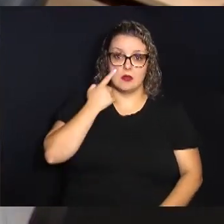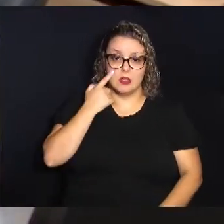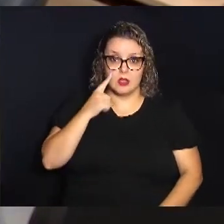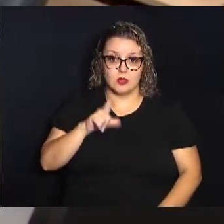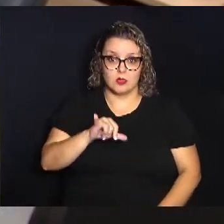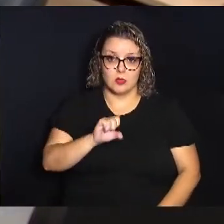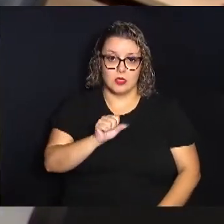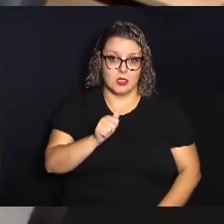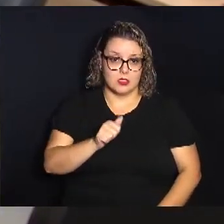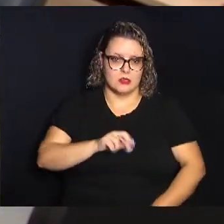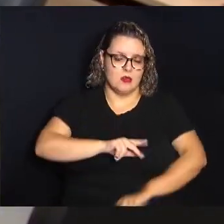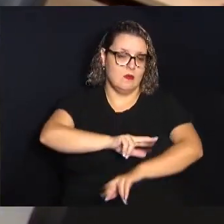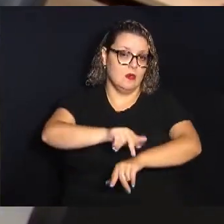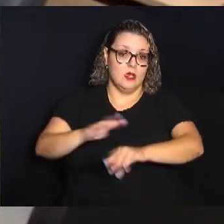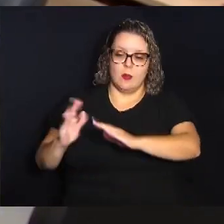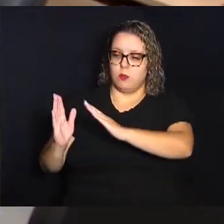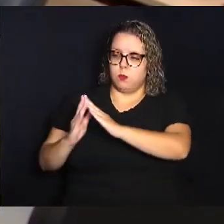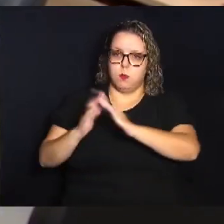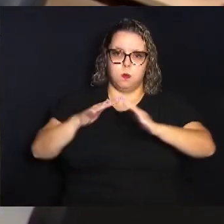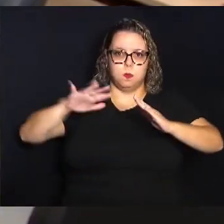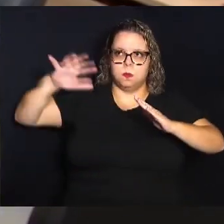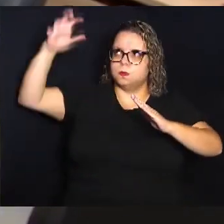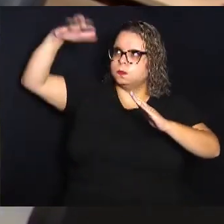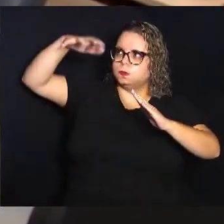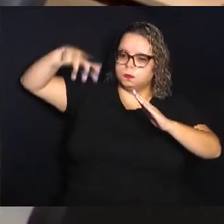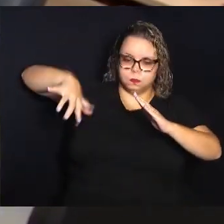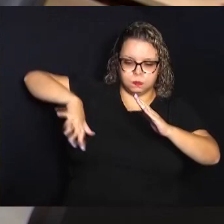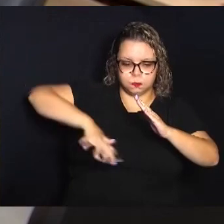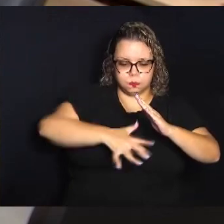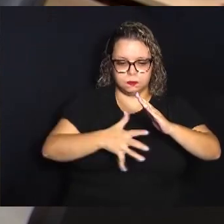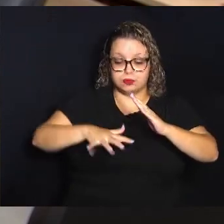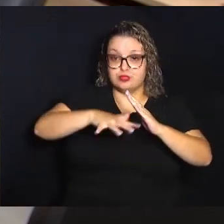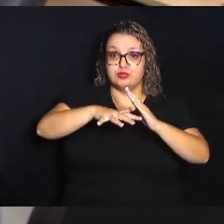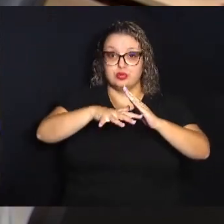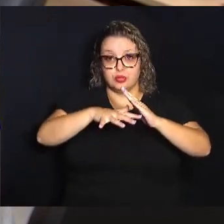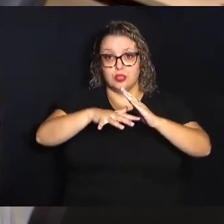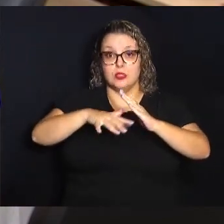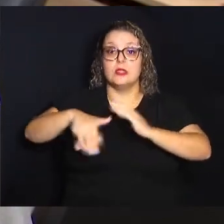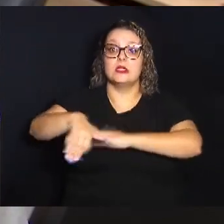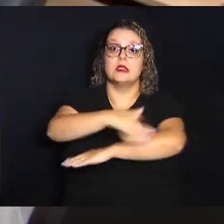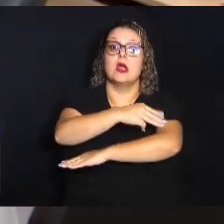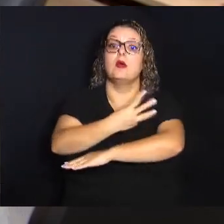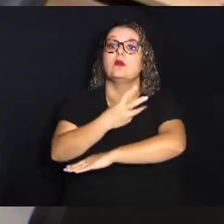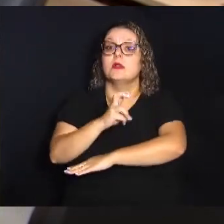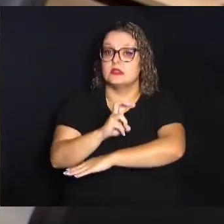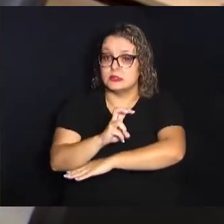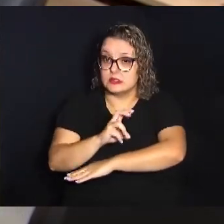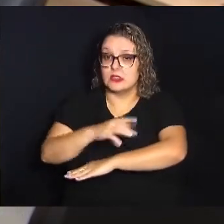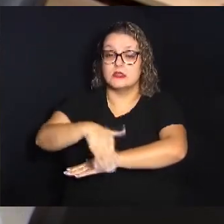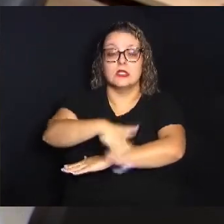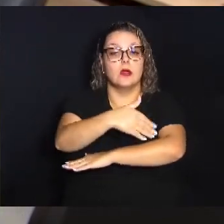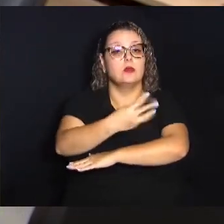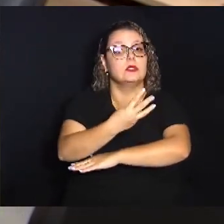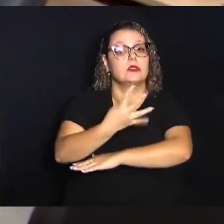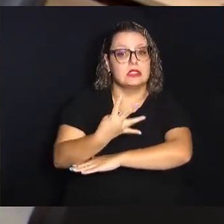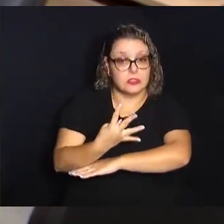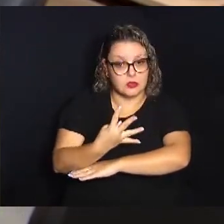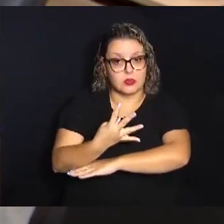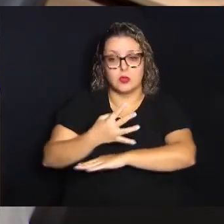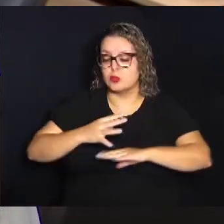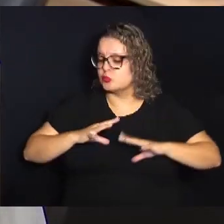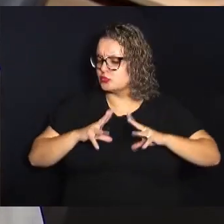bem no Lisa teve várias casas que foi mundado lá com a chuva inclusive na Rua 35 na Rua